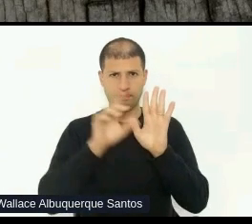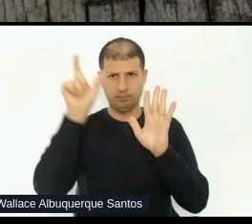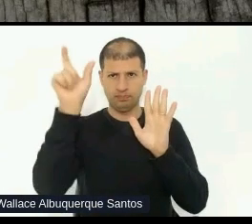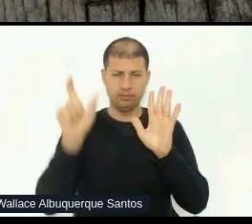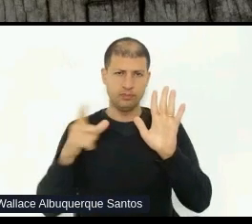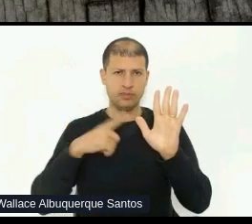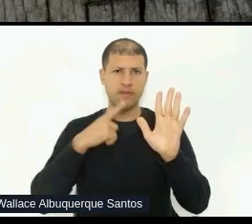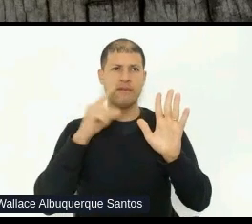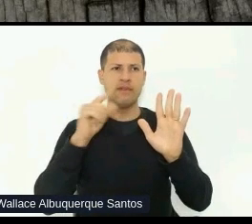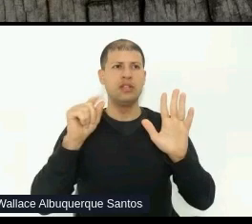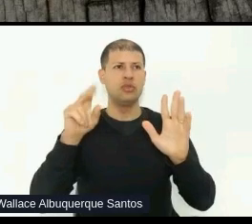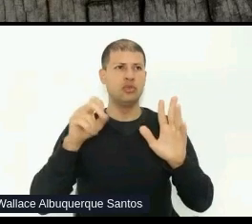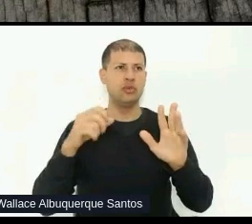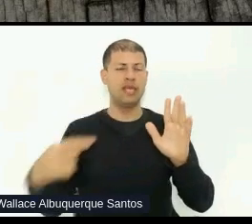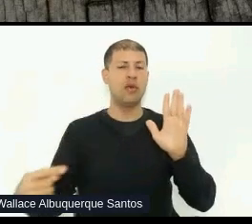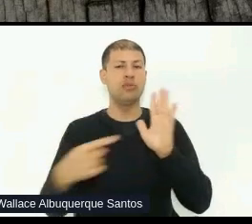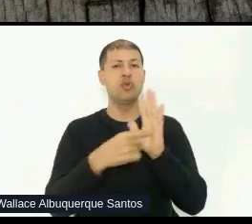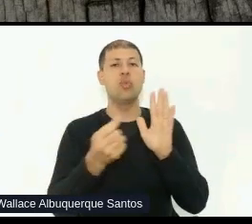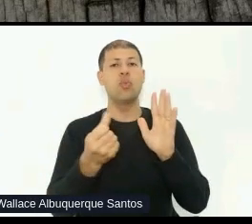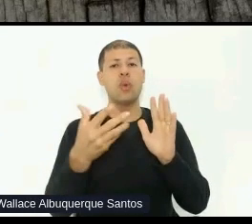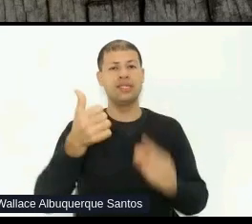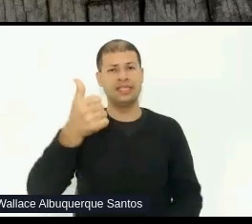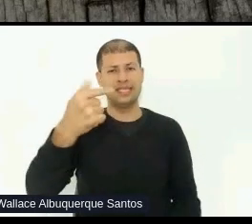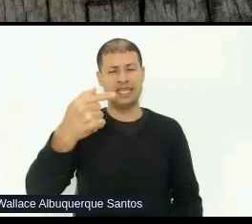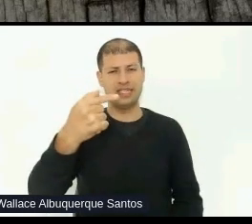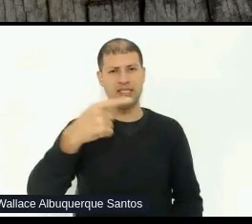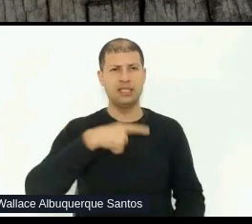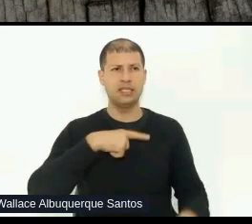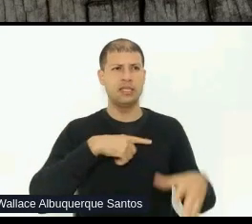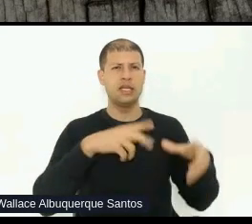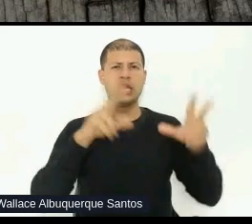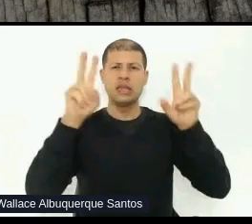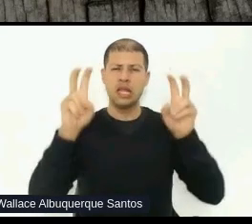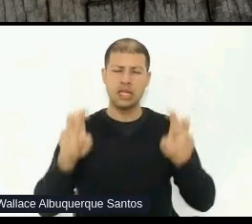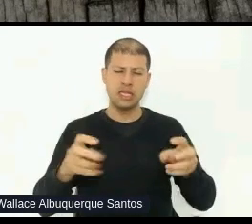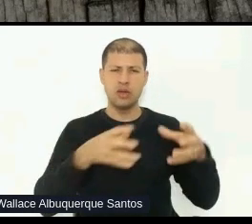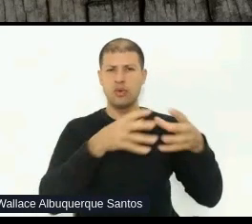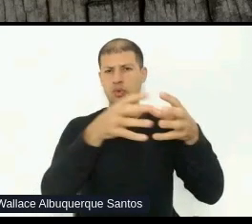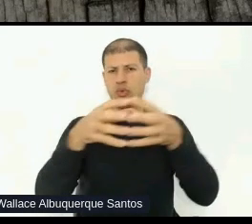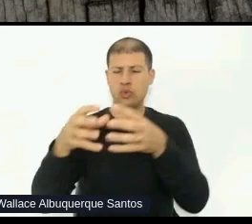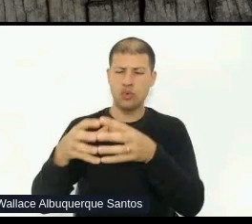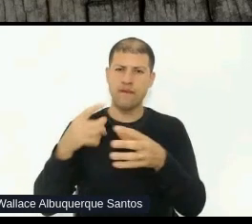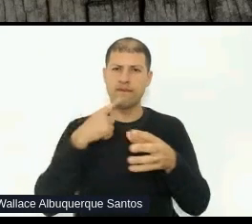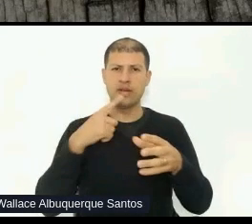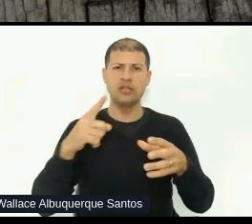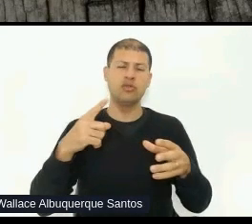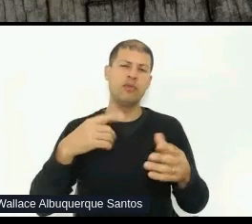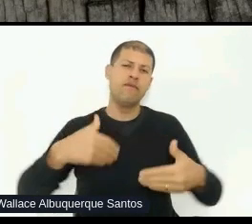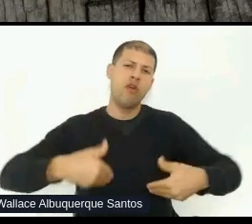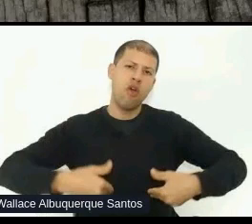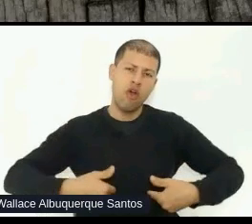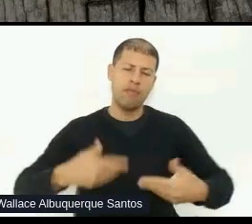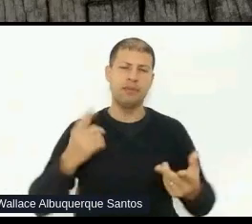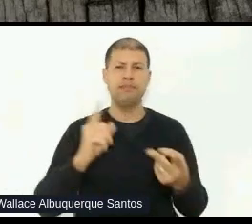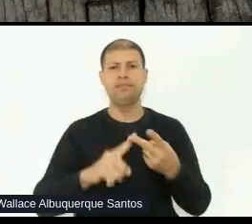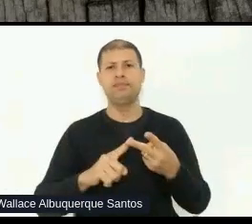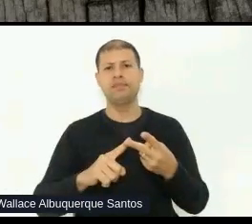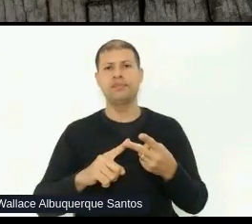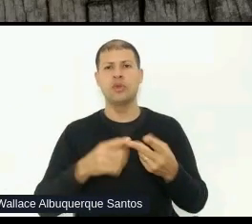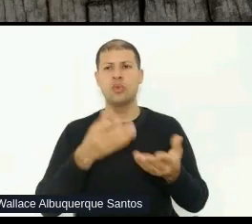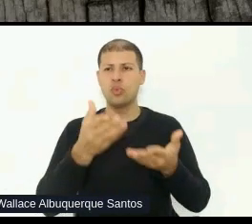de 17 objetivos, separados ali em diversos temas, né? Então está muito relacionado à fome, a cuidar dos oceanos, a educação